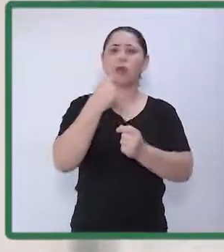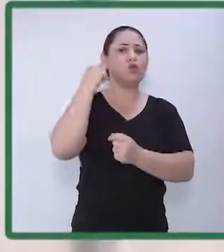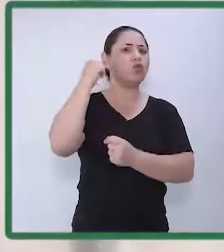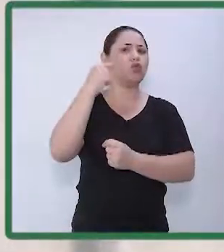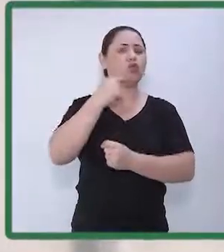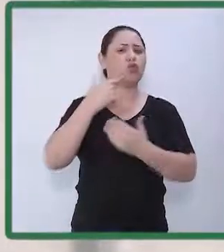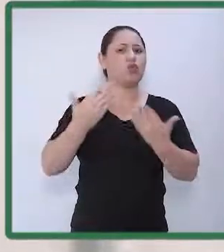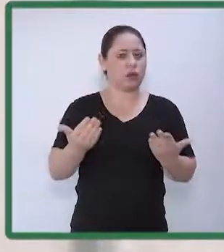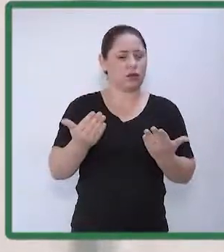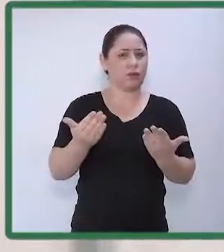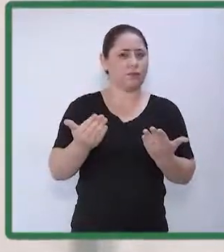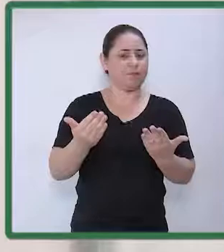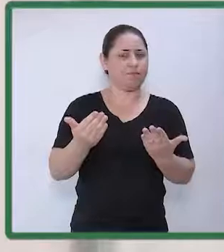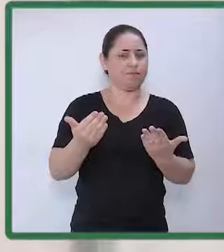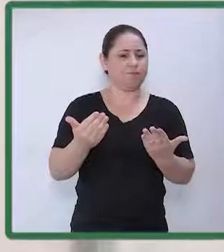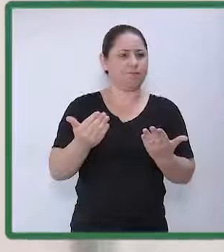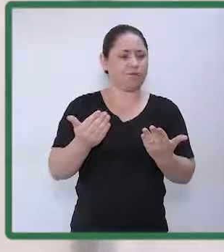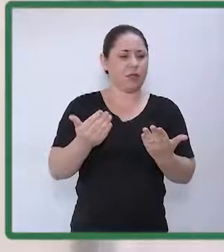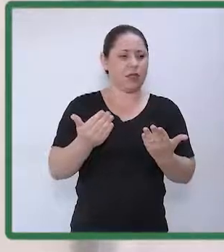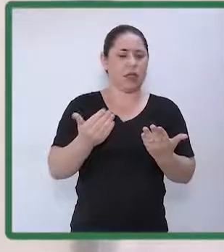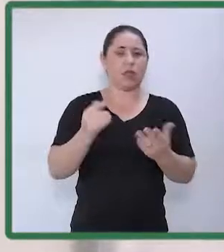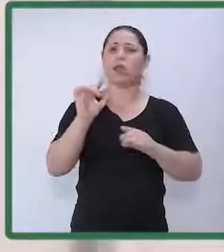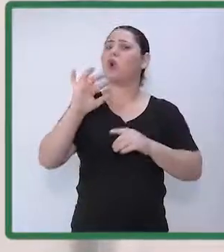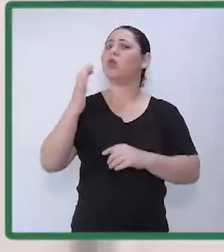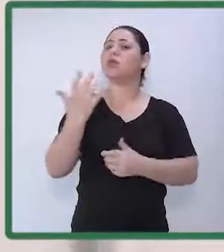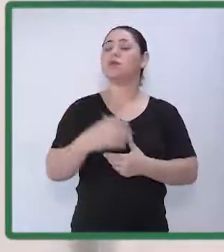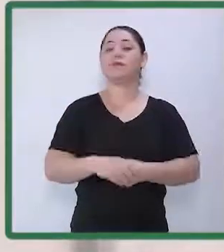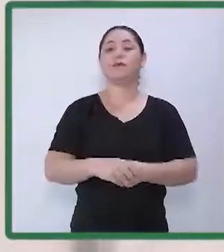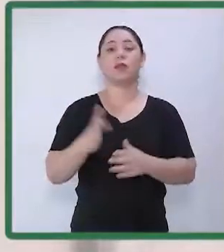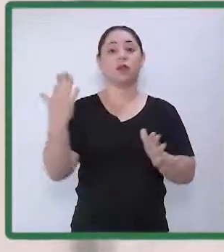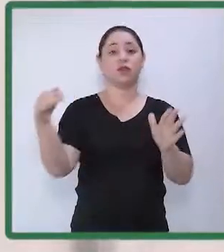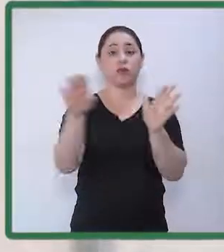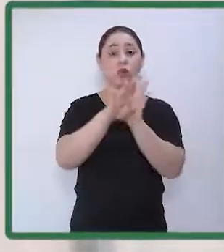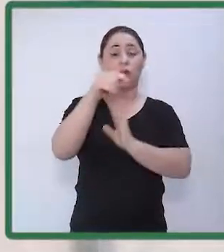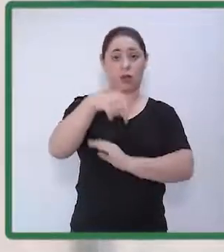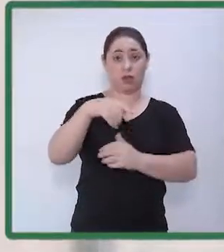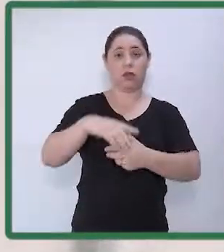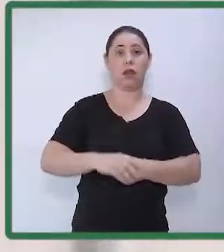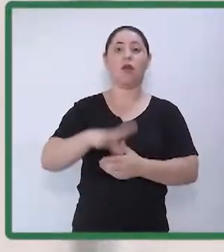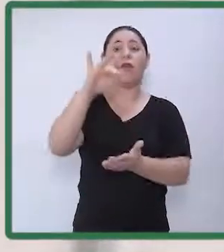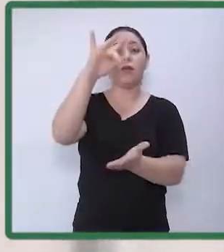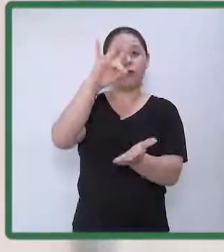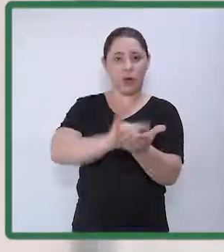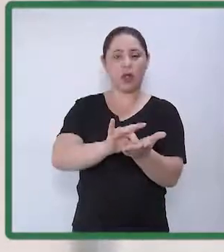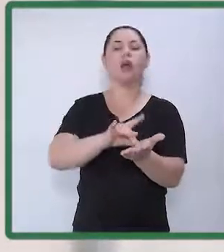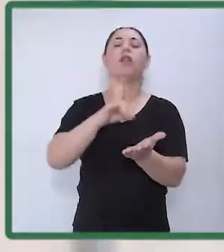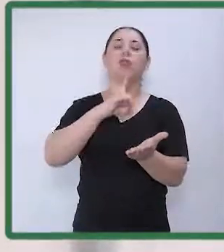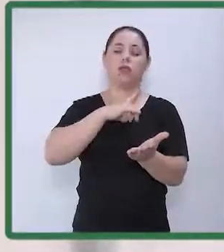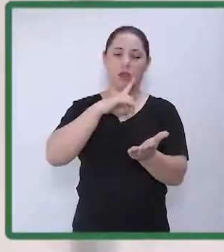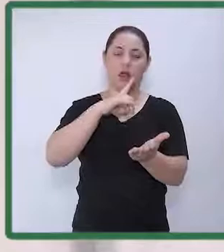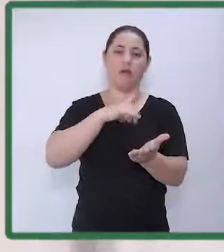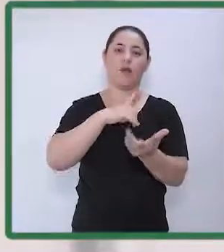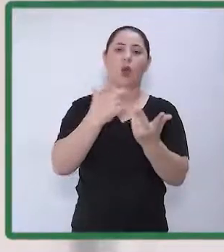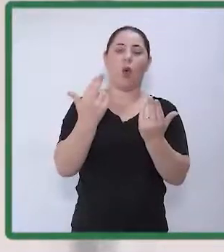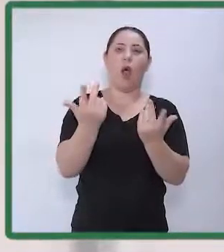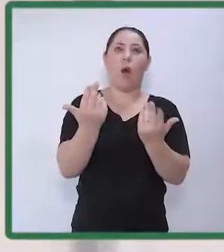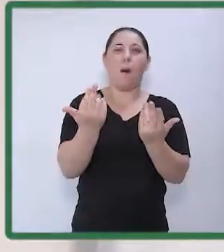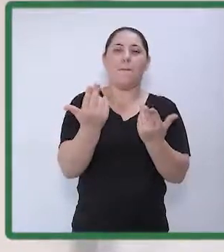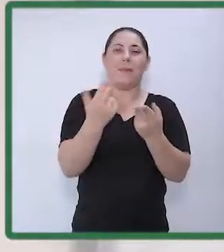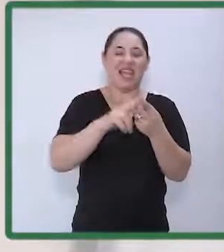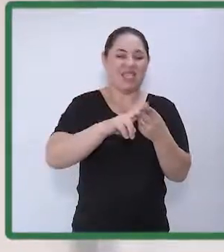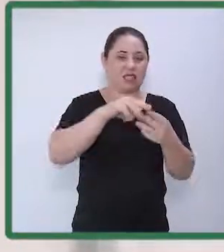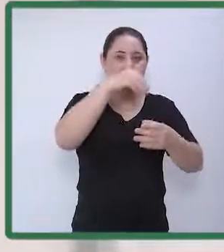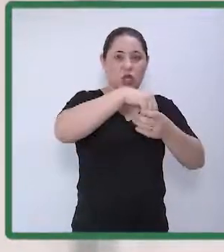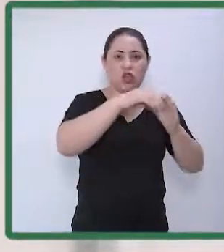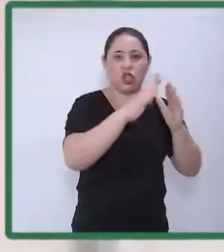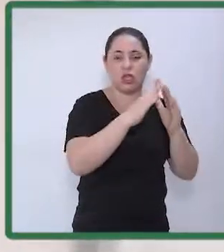era deficiente auditiva, a senhora. E aí, quando ela chegou aqui, realmente ela estava sendo